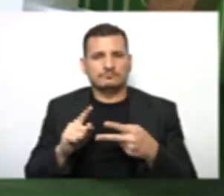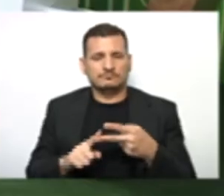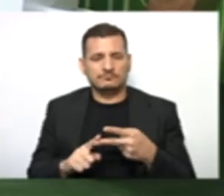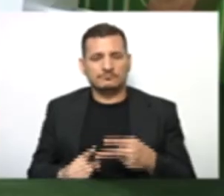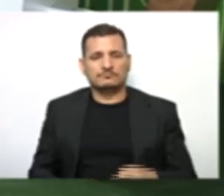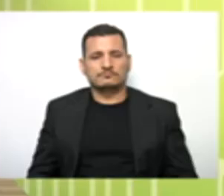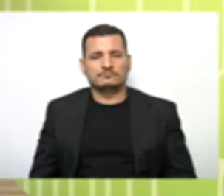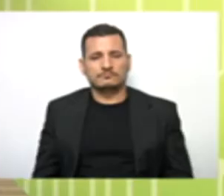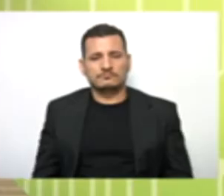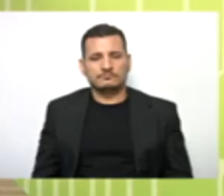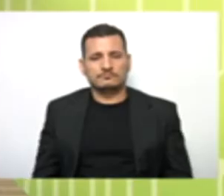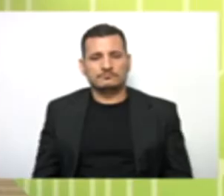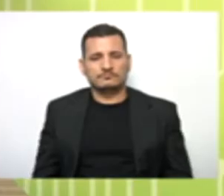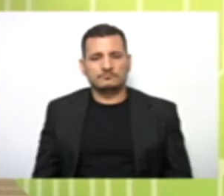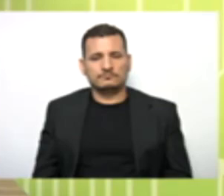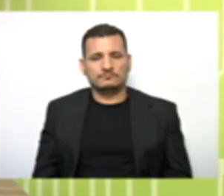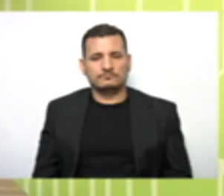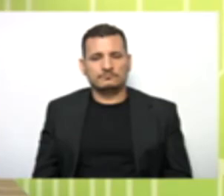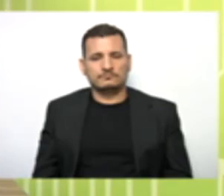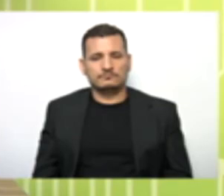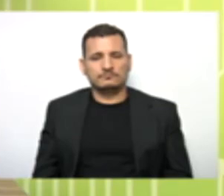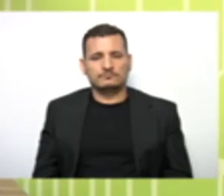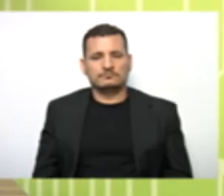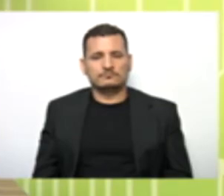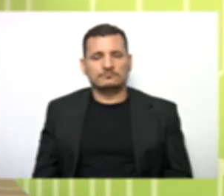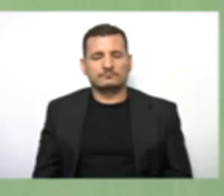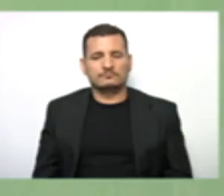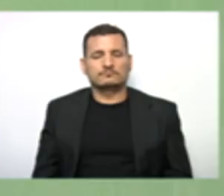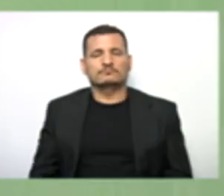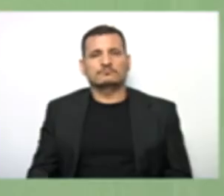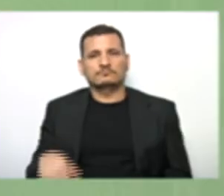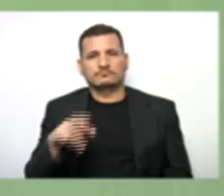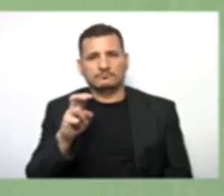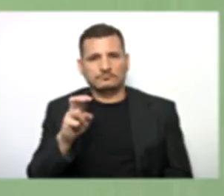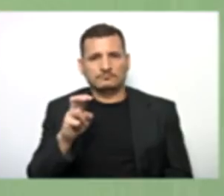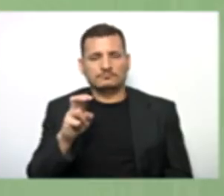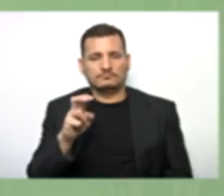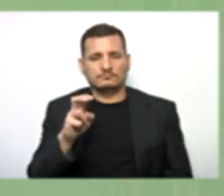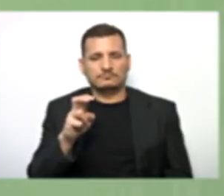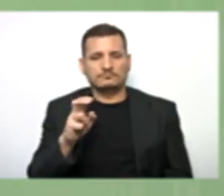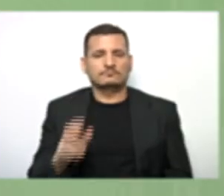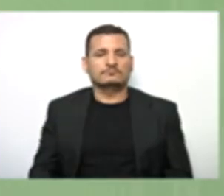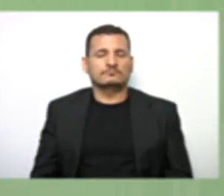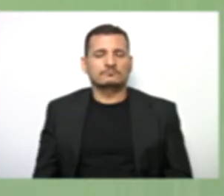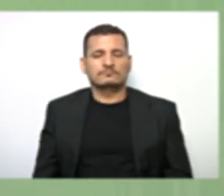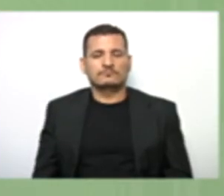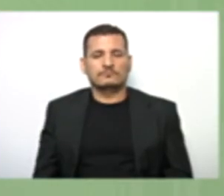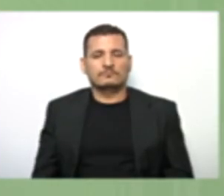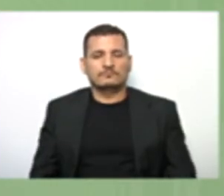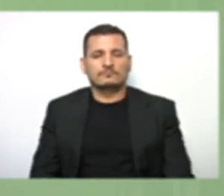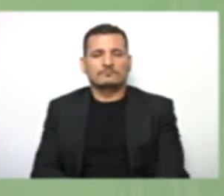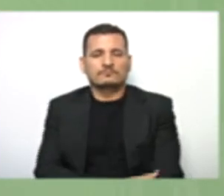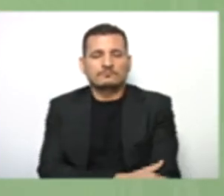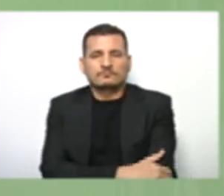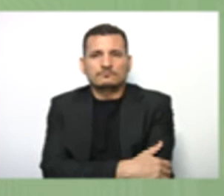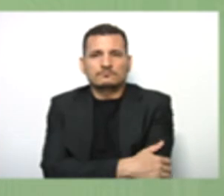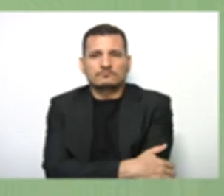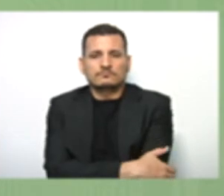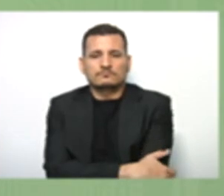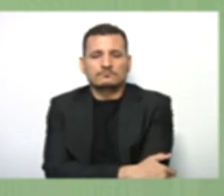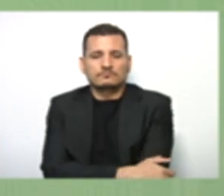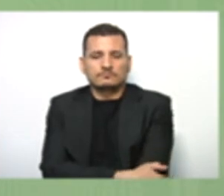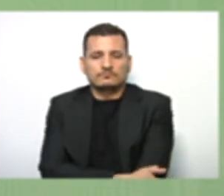Perfeito. Vamos para nossa última questão? Questão 5. Muito bem. Questão 5. Como